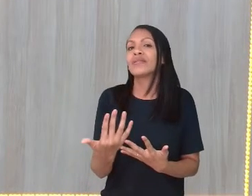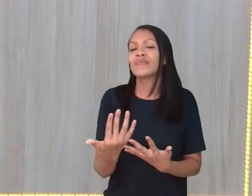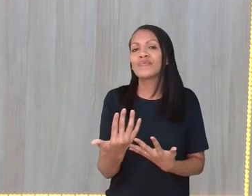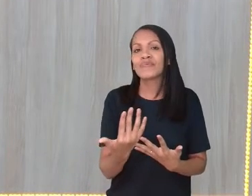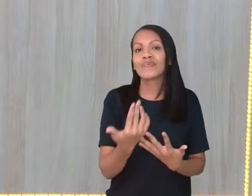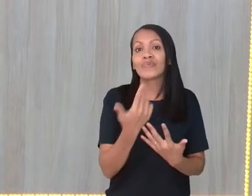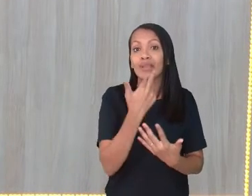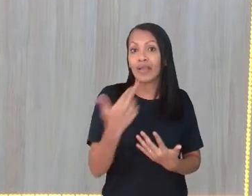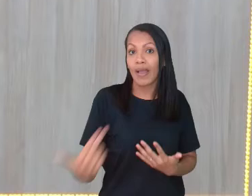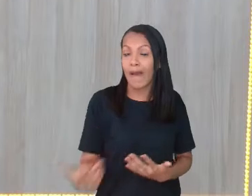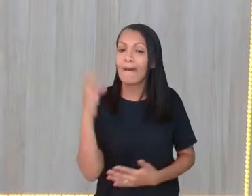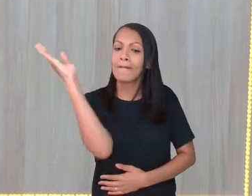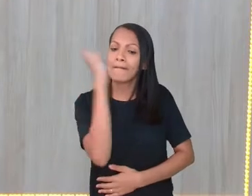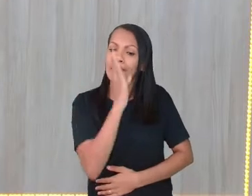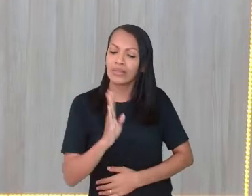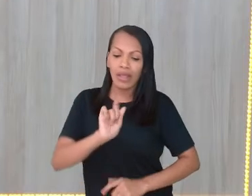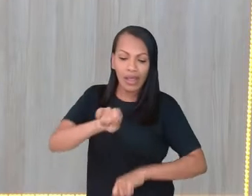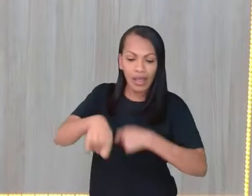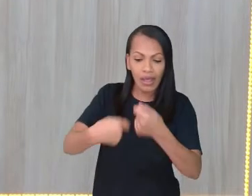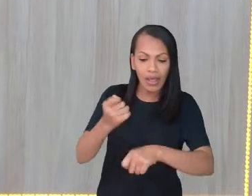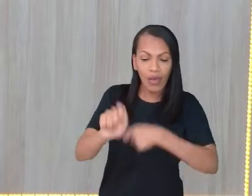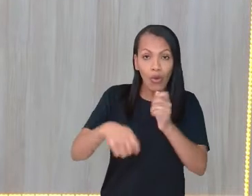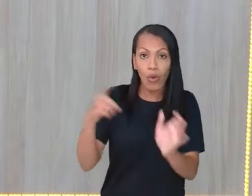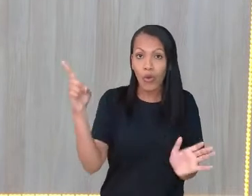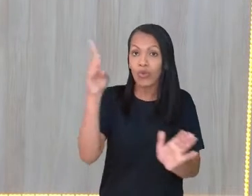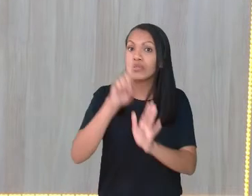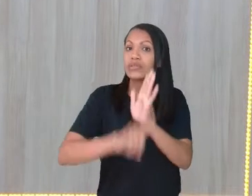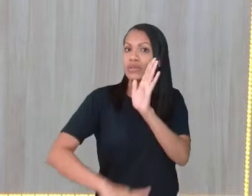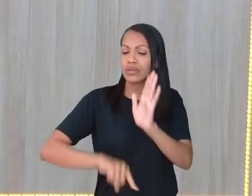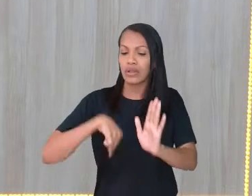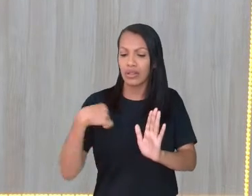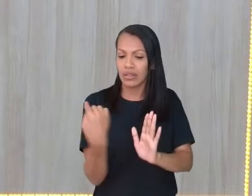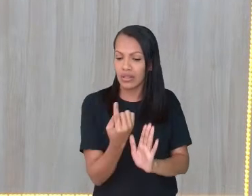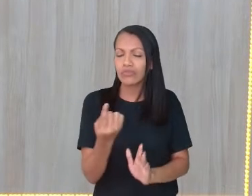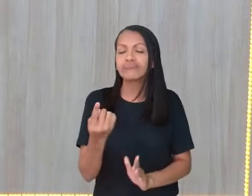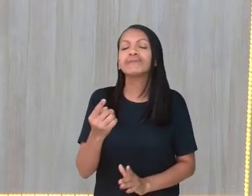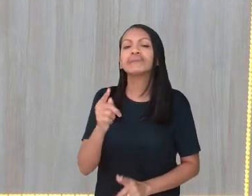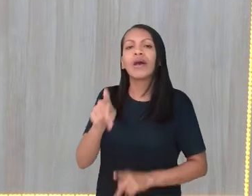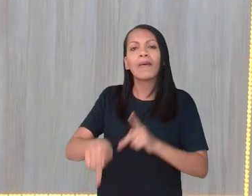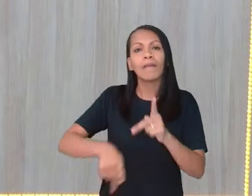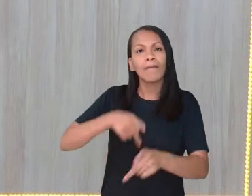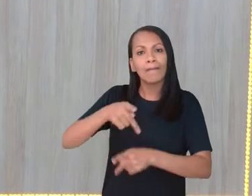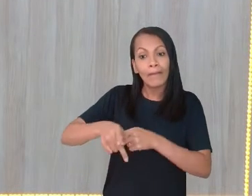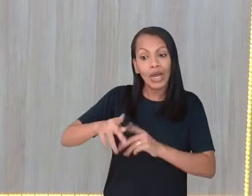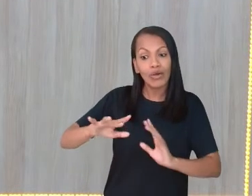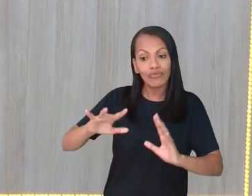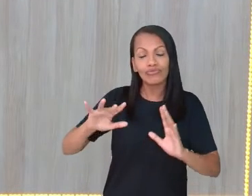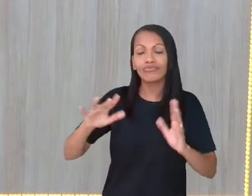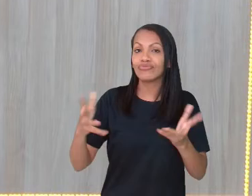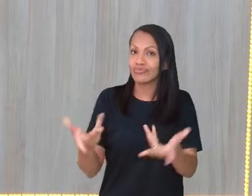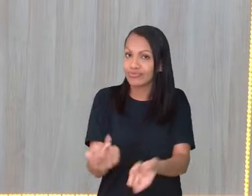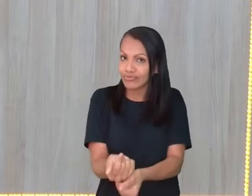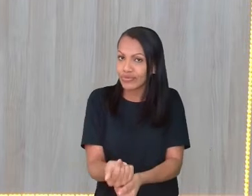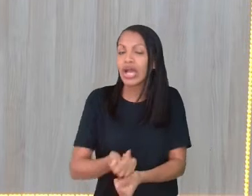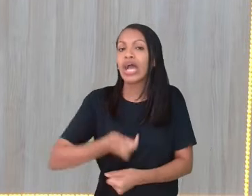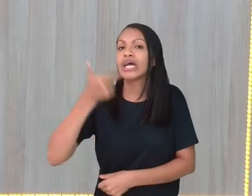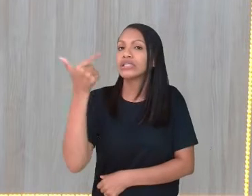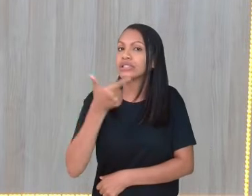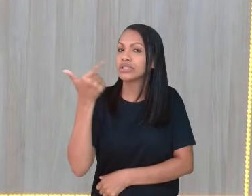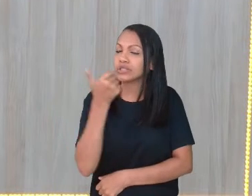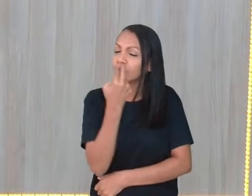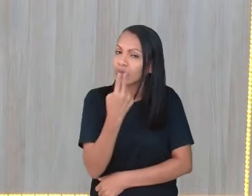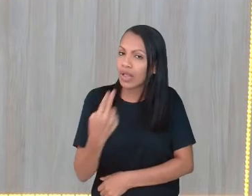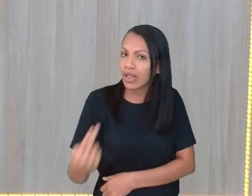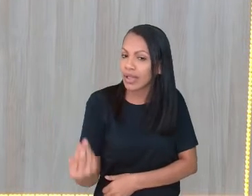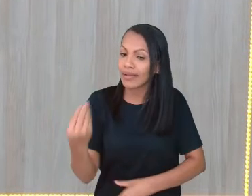sinais, ela se tornou um direito para a nossa população, né? Então a gente tem aí as Libras como a nossa segunda língua,